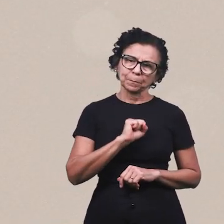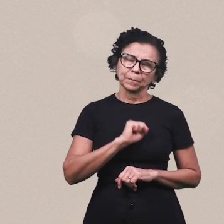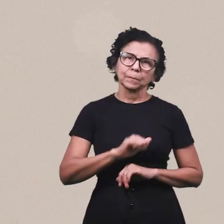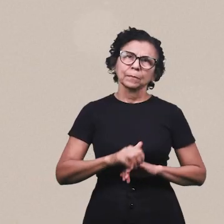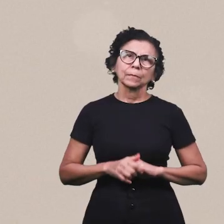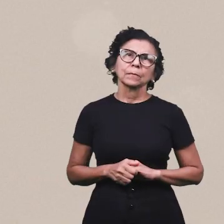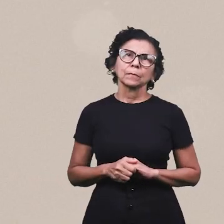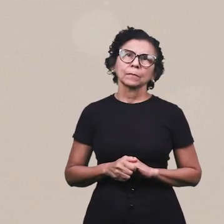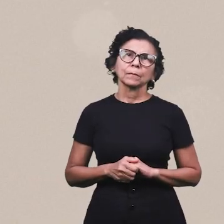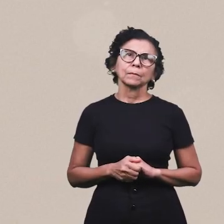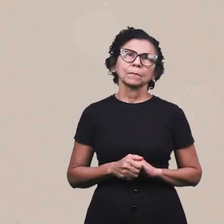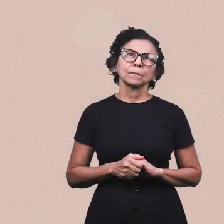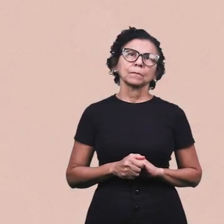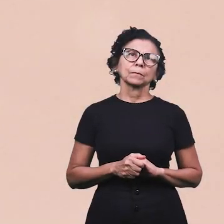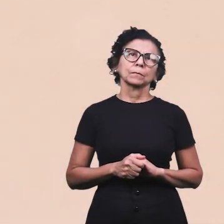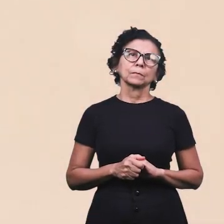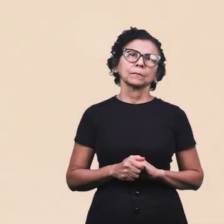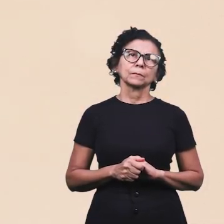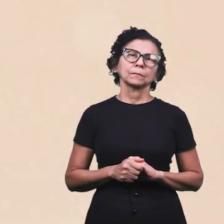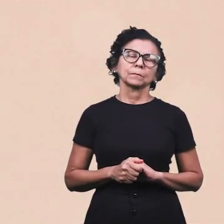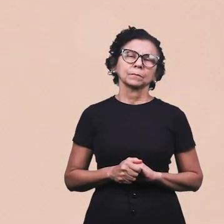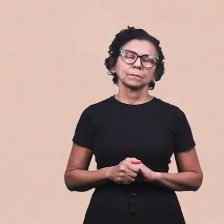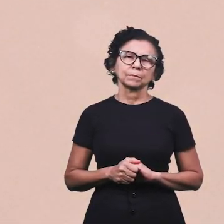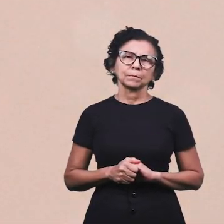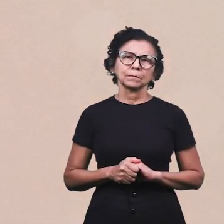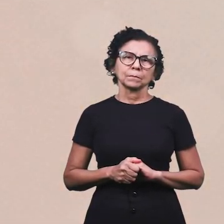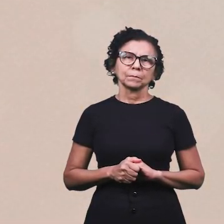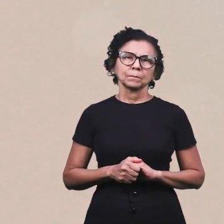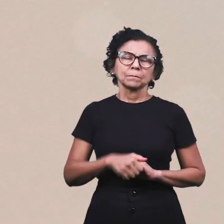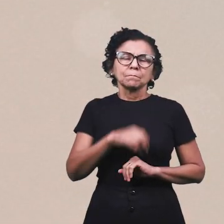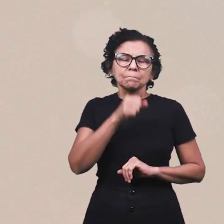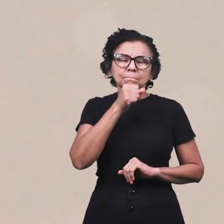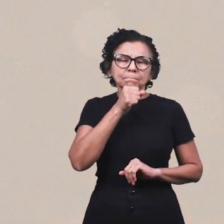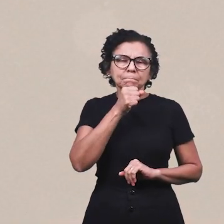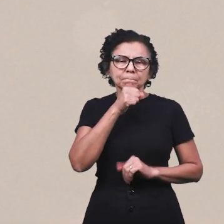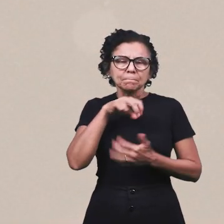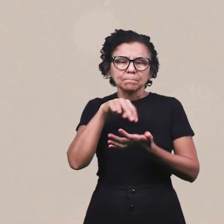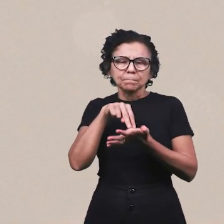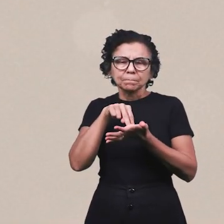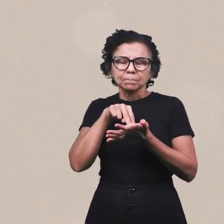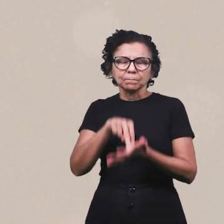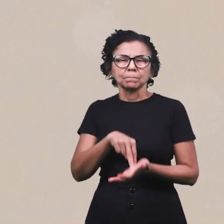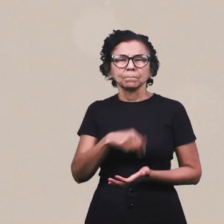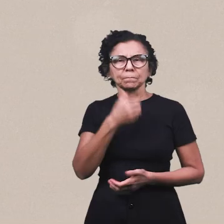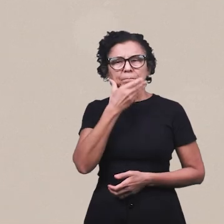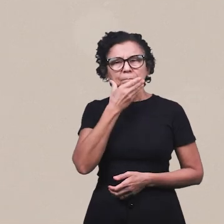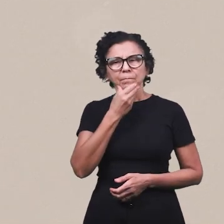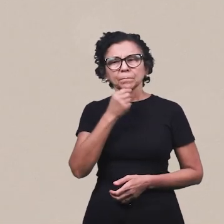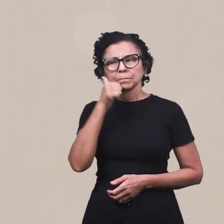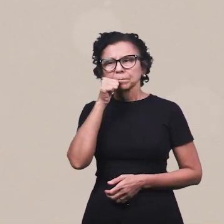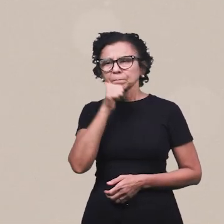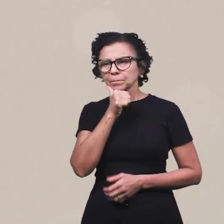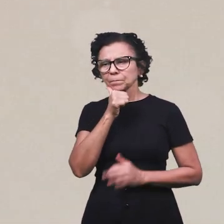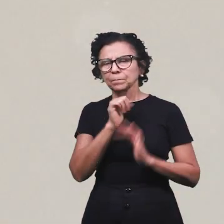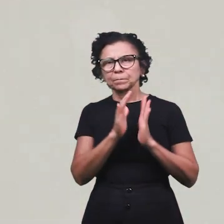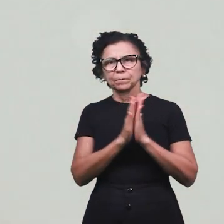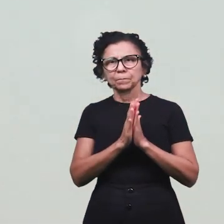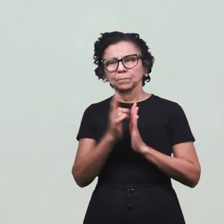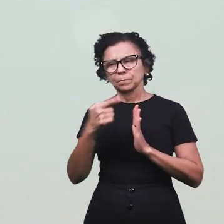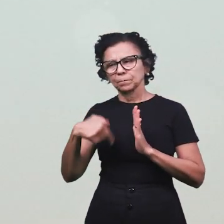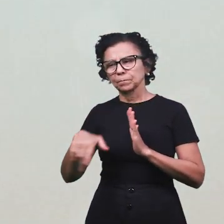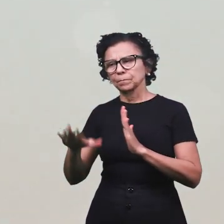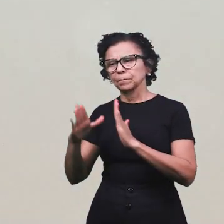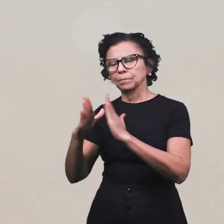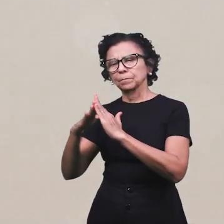sido pilar, alicerce, são homens, mulheres de oração na casa do